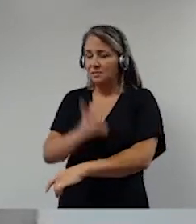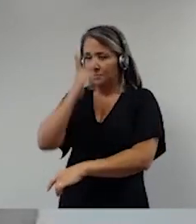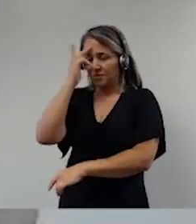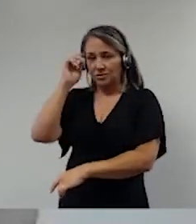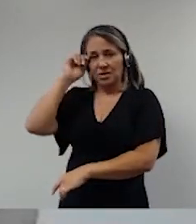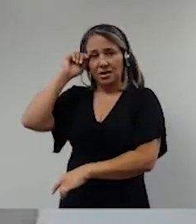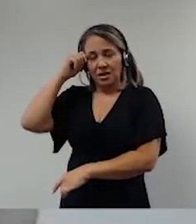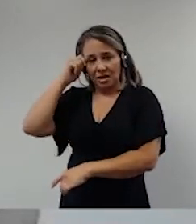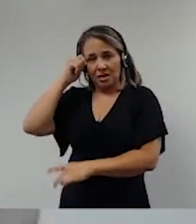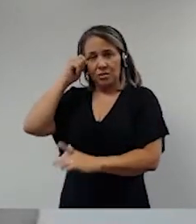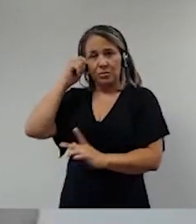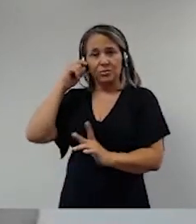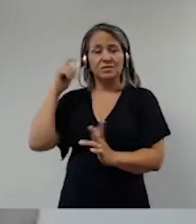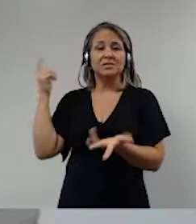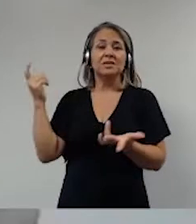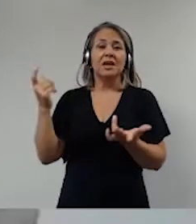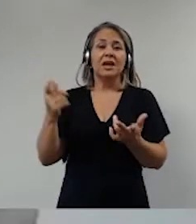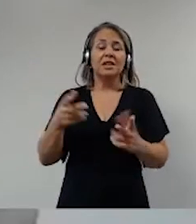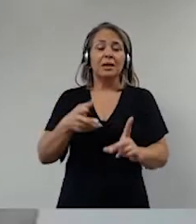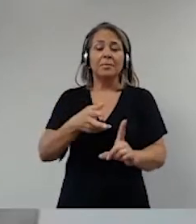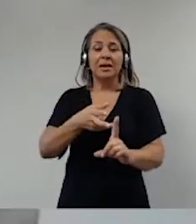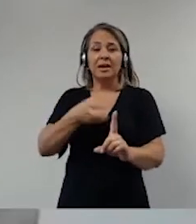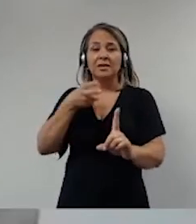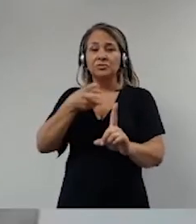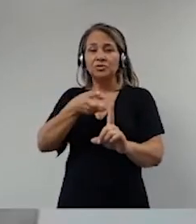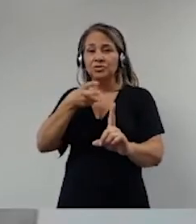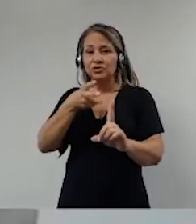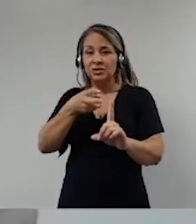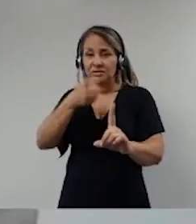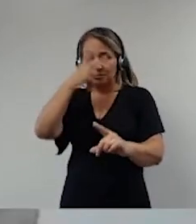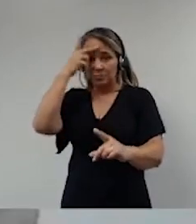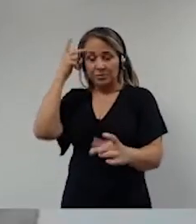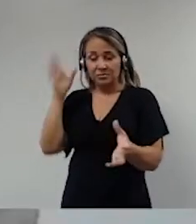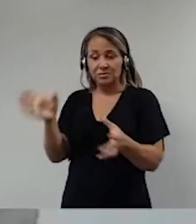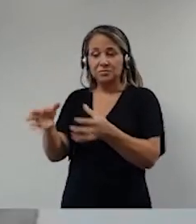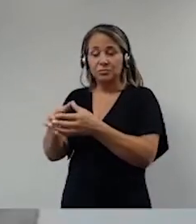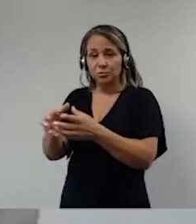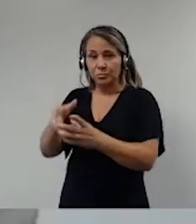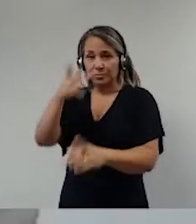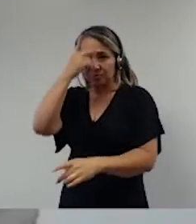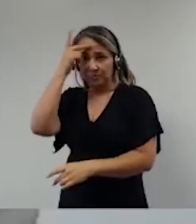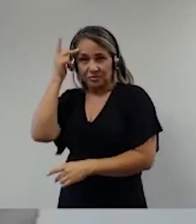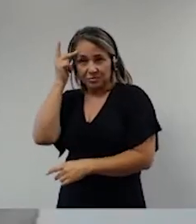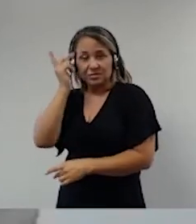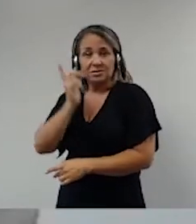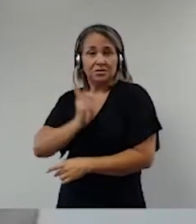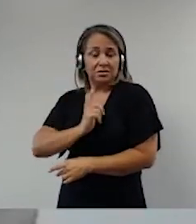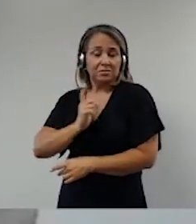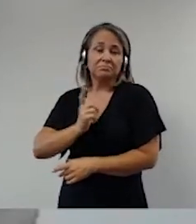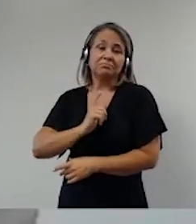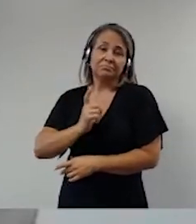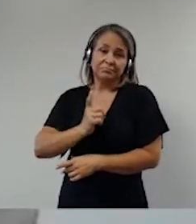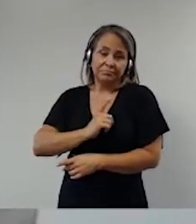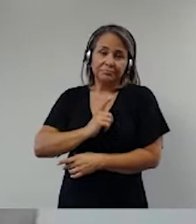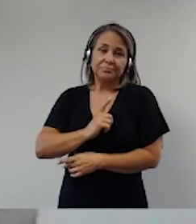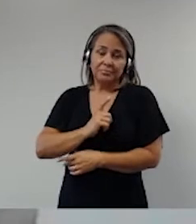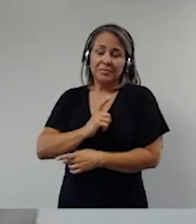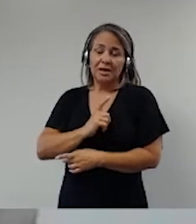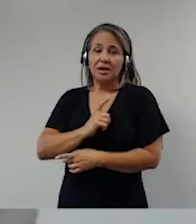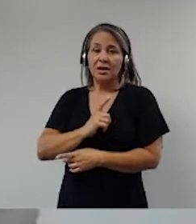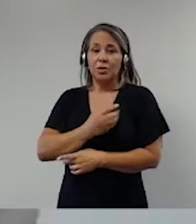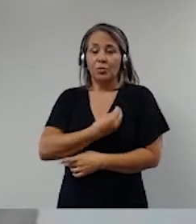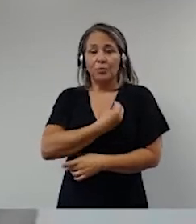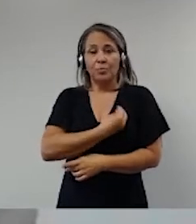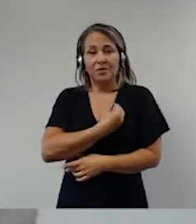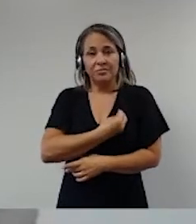negros e indígenas, são pessoas, são grupos de pessoas que se encontram em uma